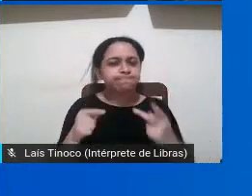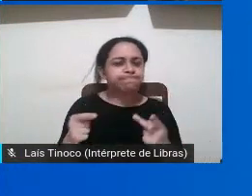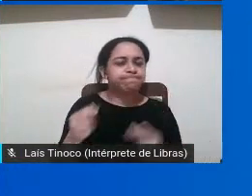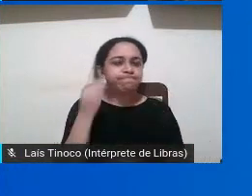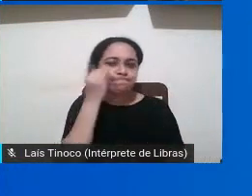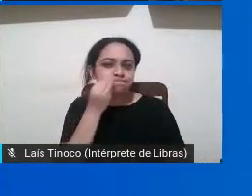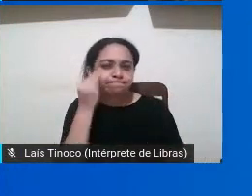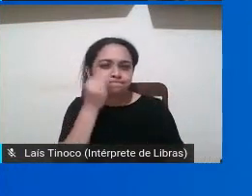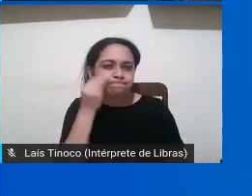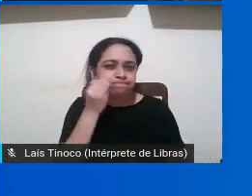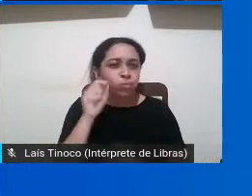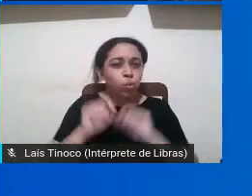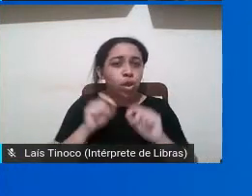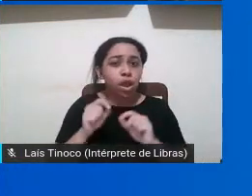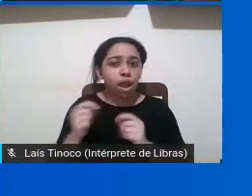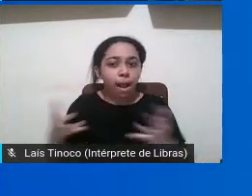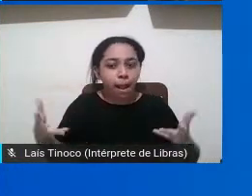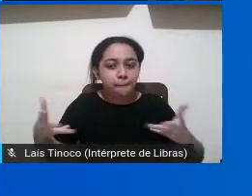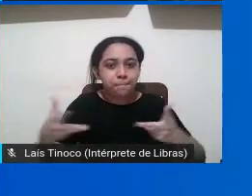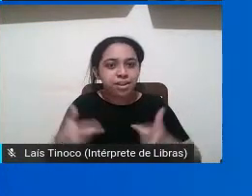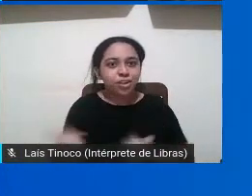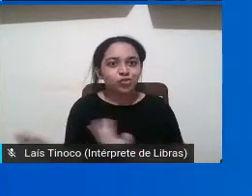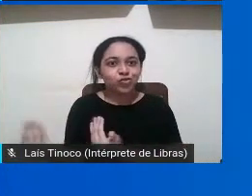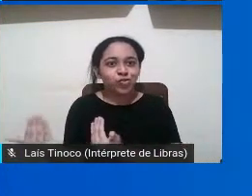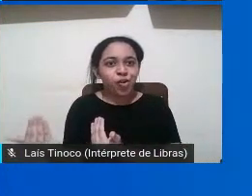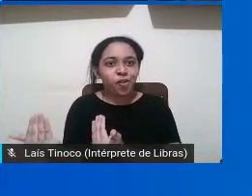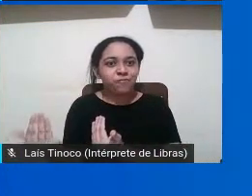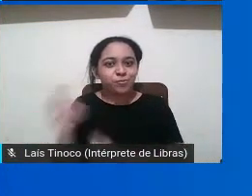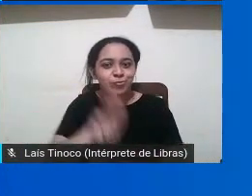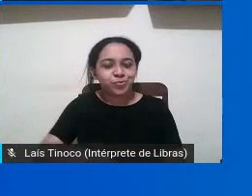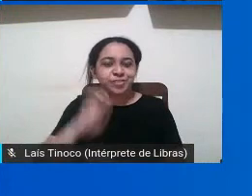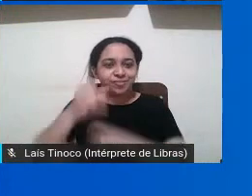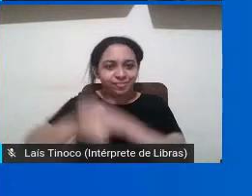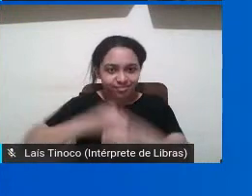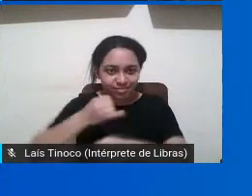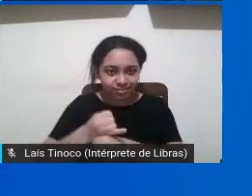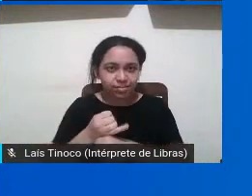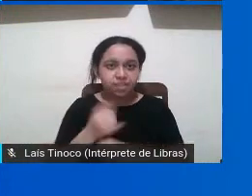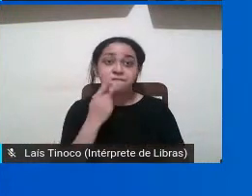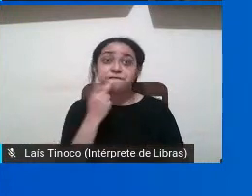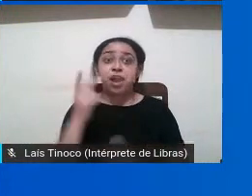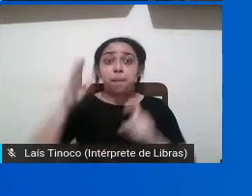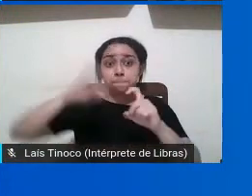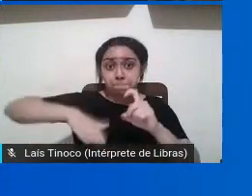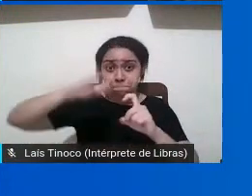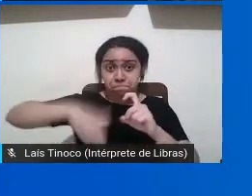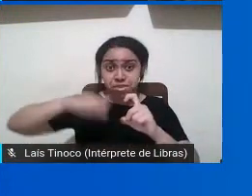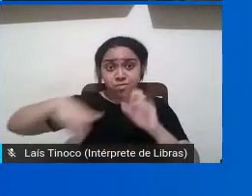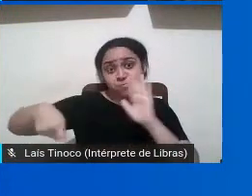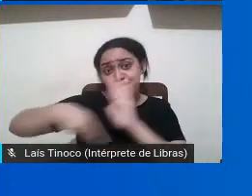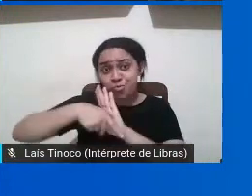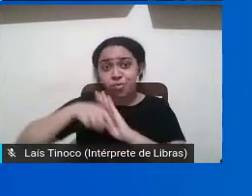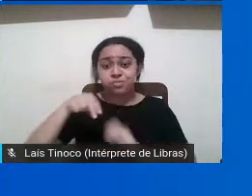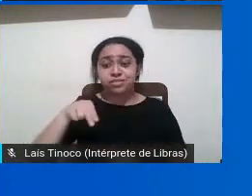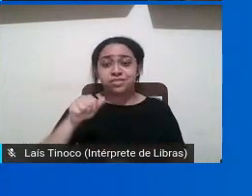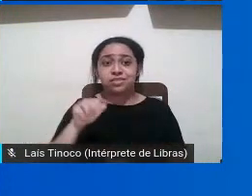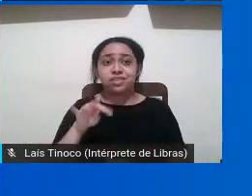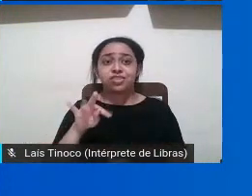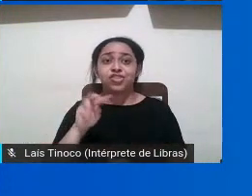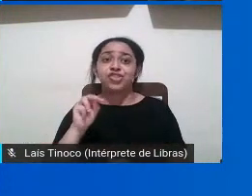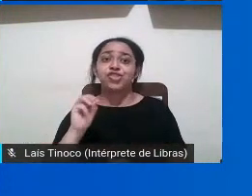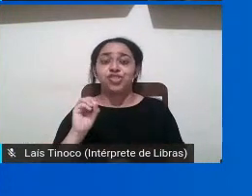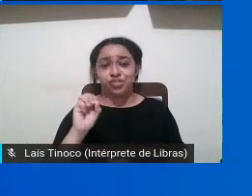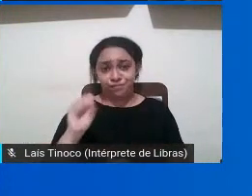do jovens em relação à internet ela vai chamar de um mito dos nativos digitais então Ela estudou